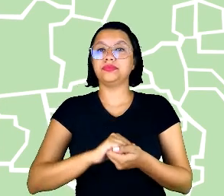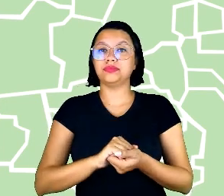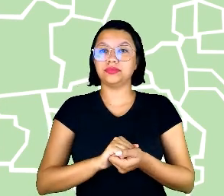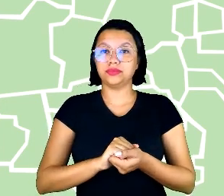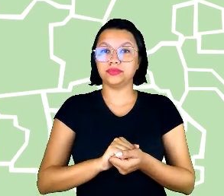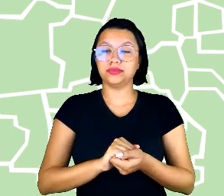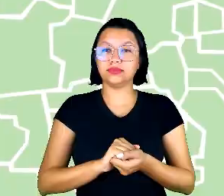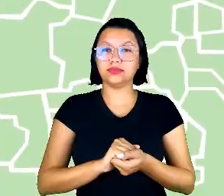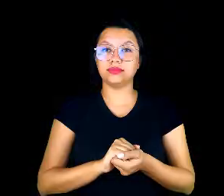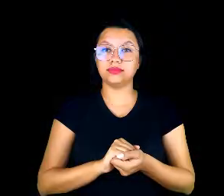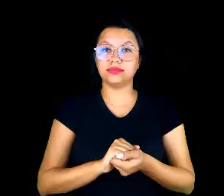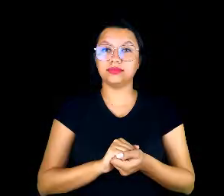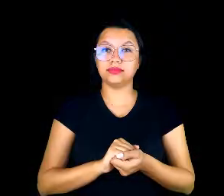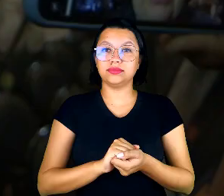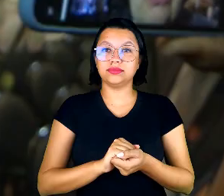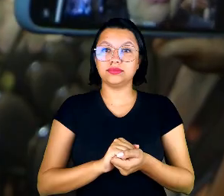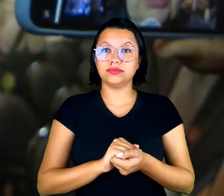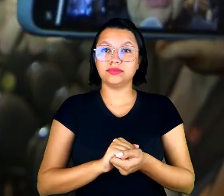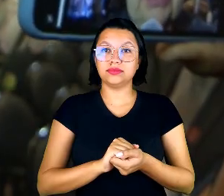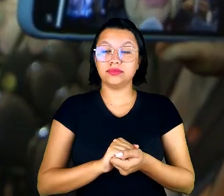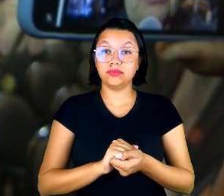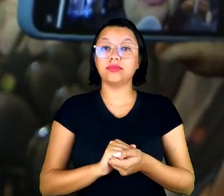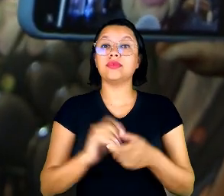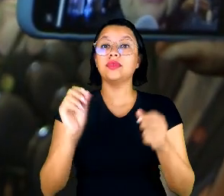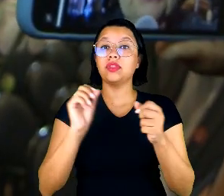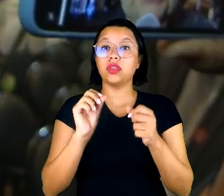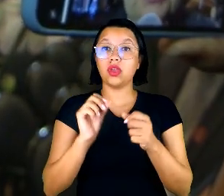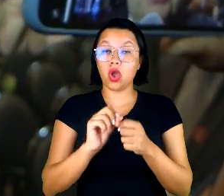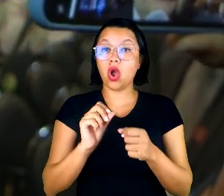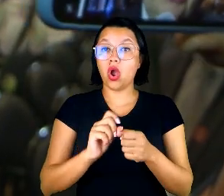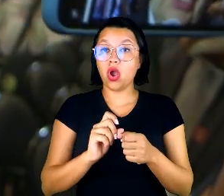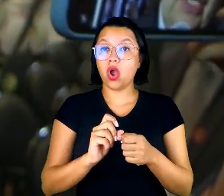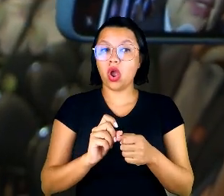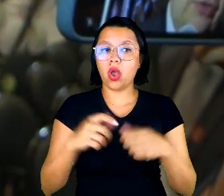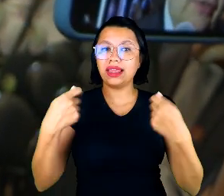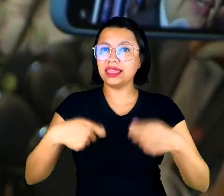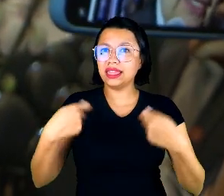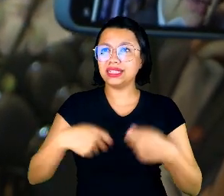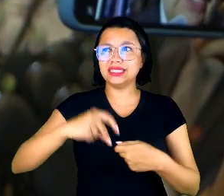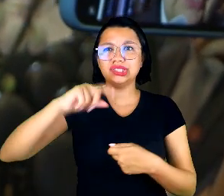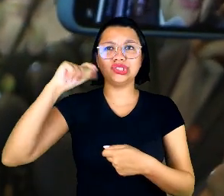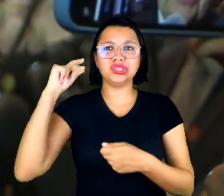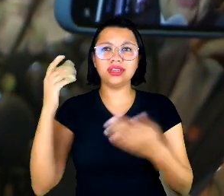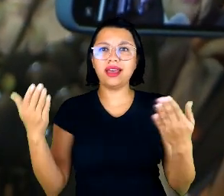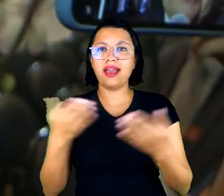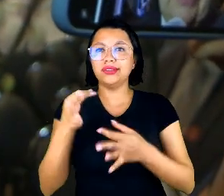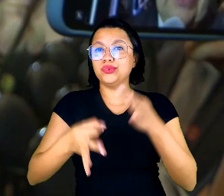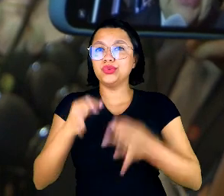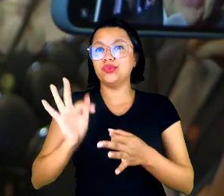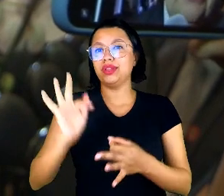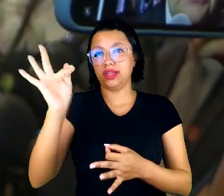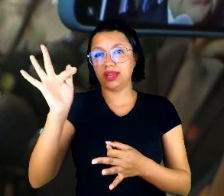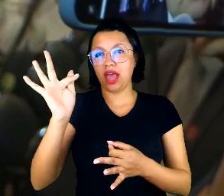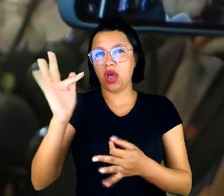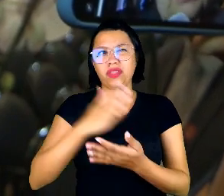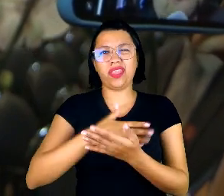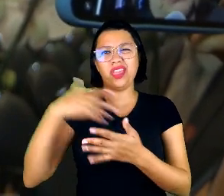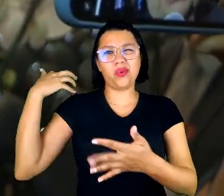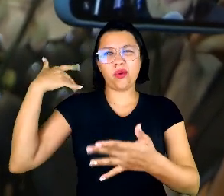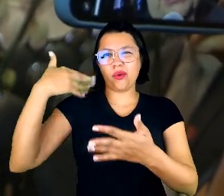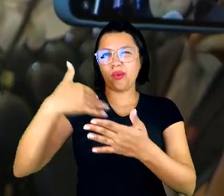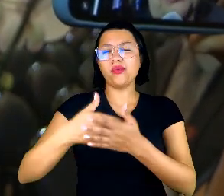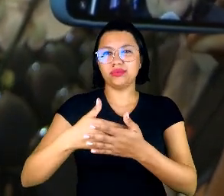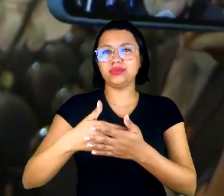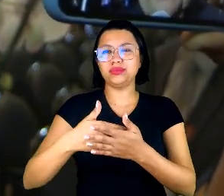Pedra. A consolidação de uma necessidade muito antiga da Justiça Federal aqui, desde que ela havia se instalado, nós estávamos